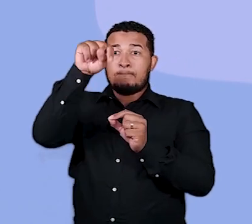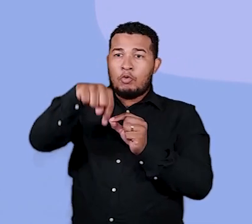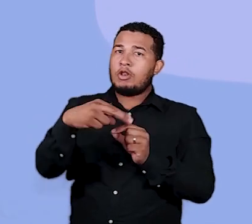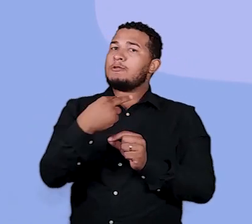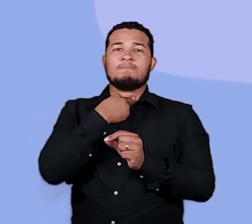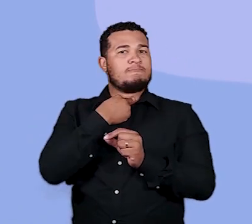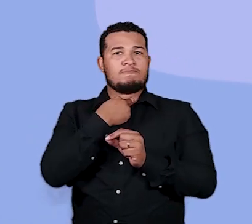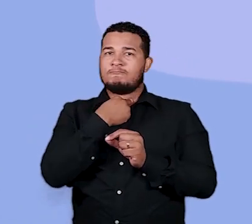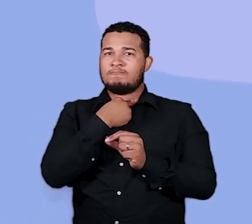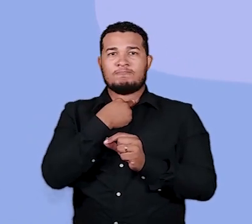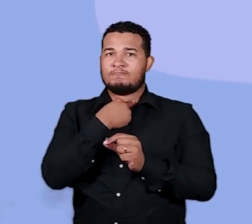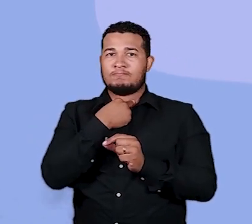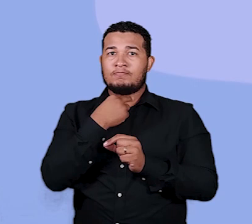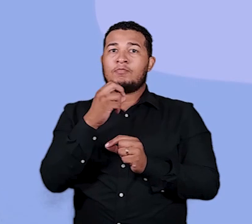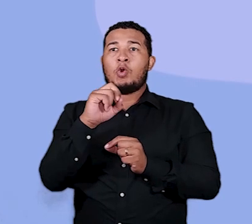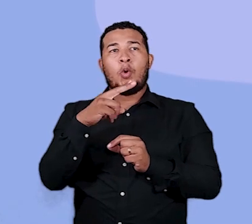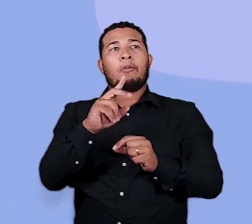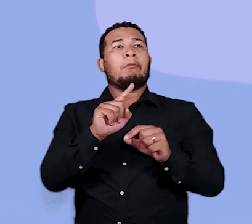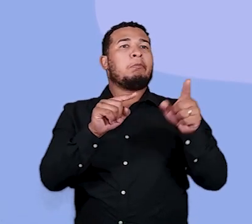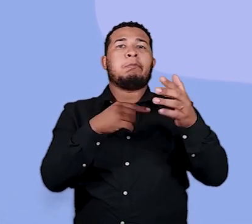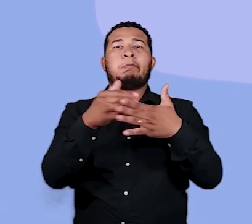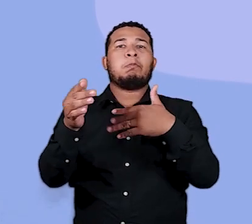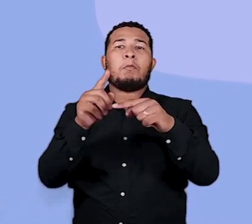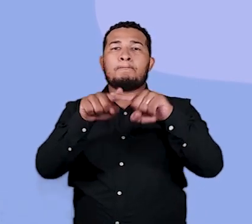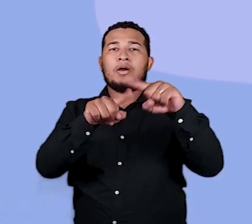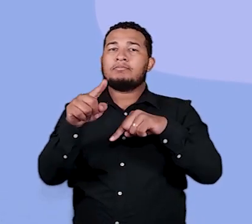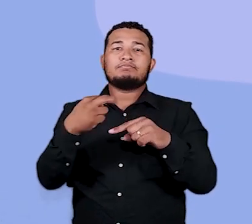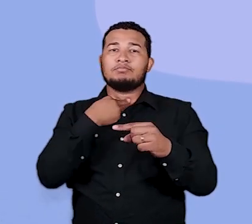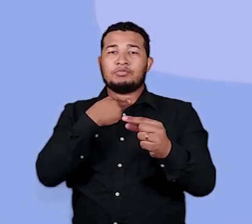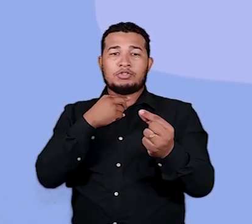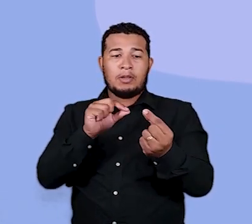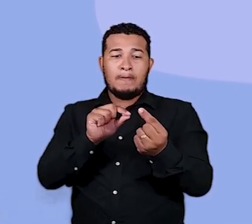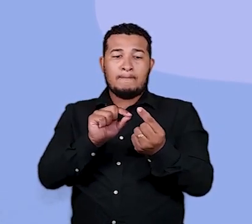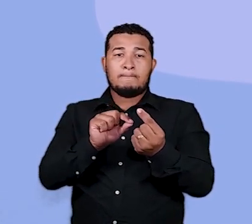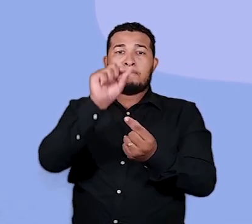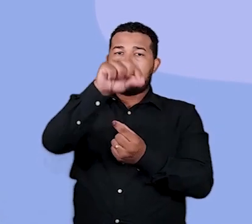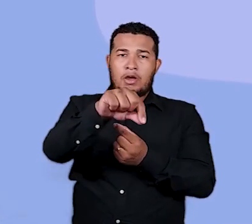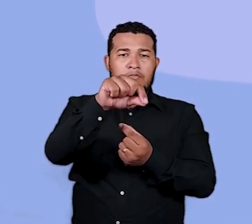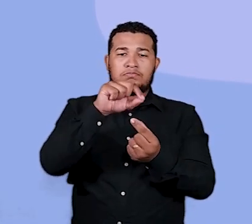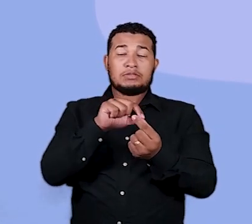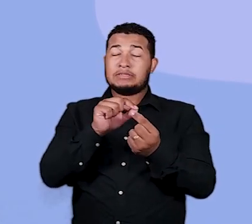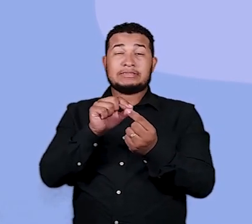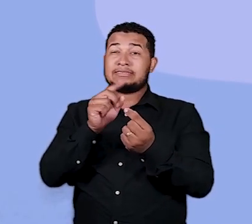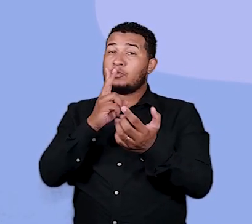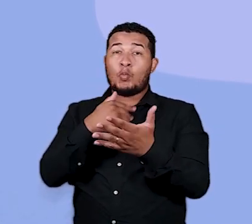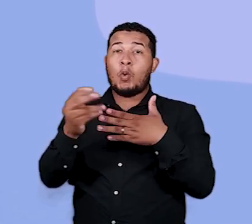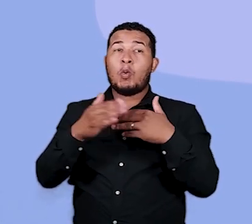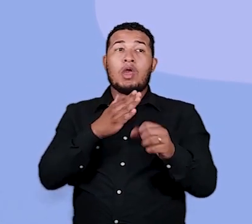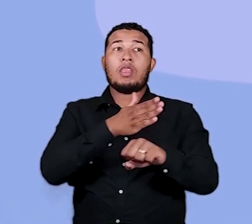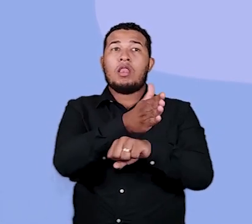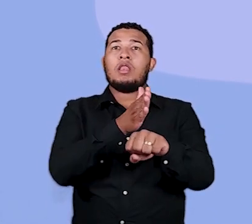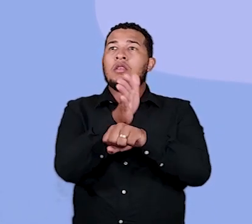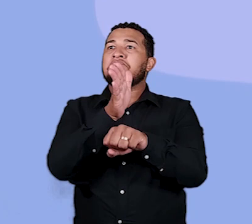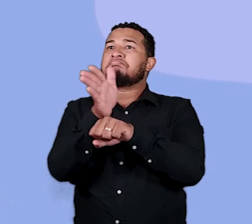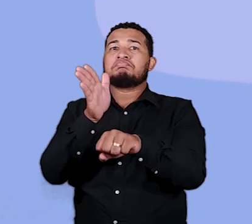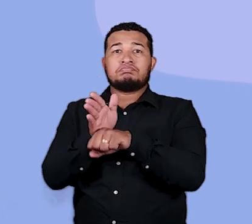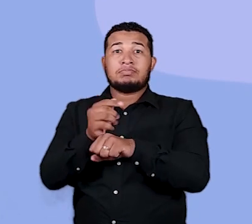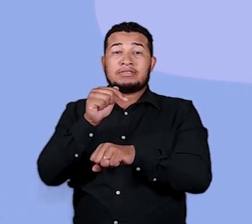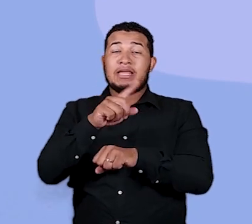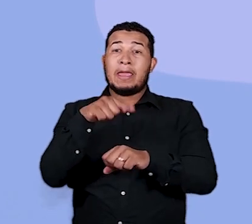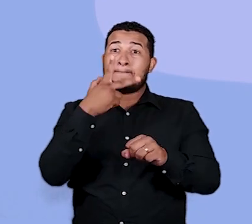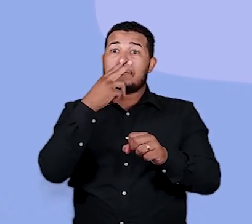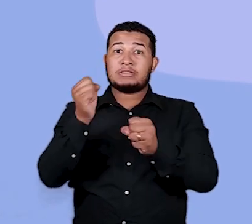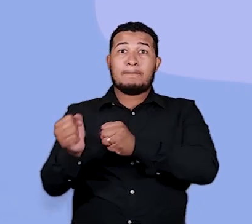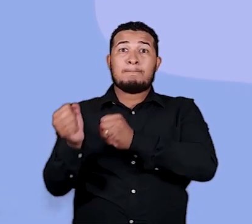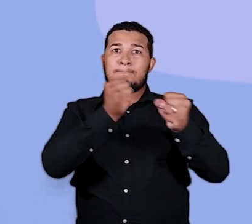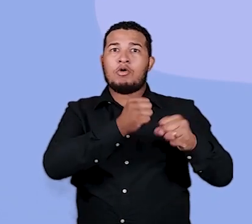pode pular suas próprias peças ou as da adversária e captura tomando a casa ocupada pelo adversário. É a